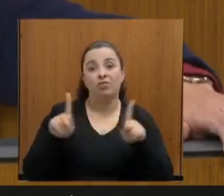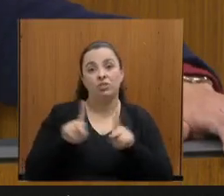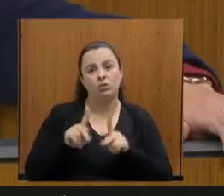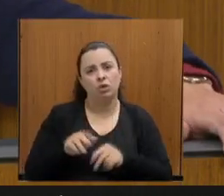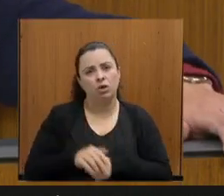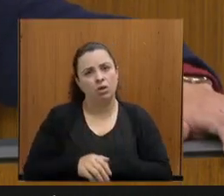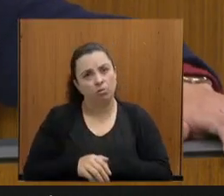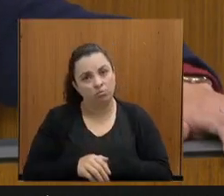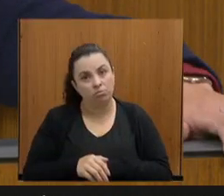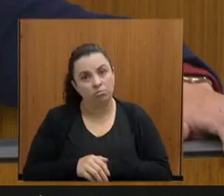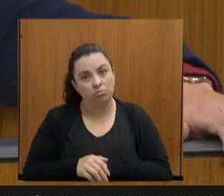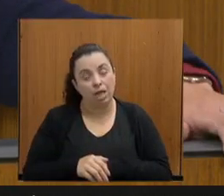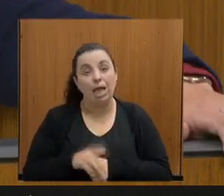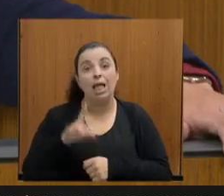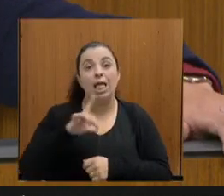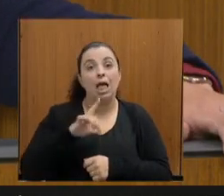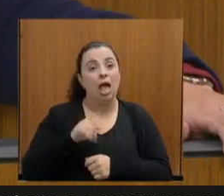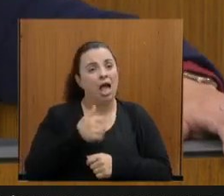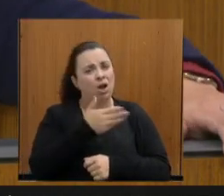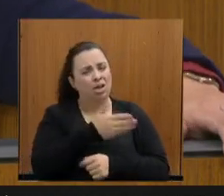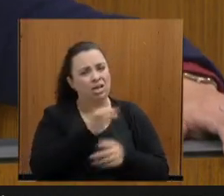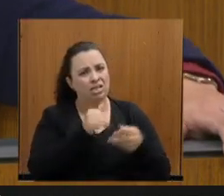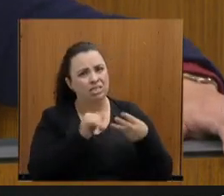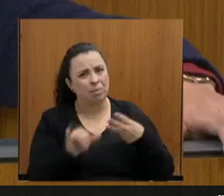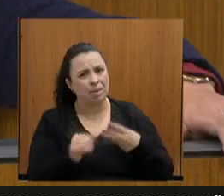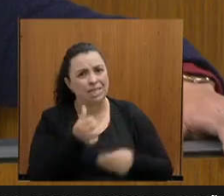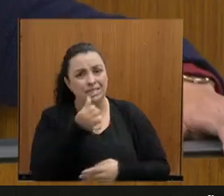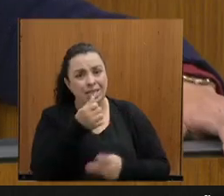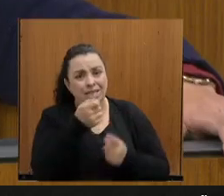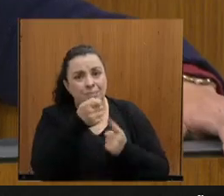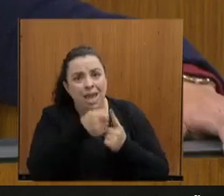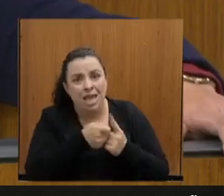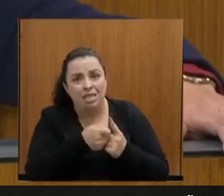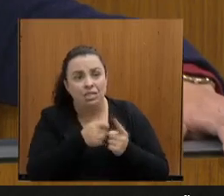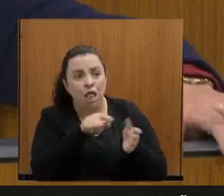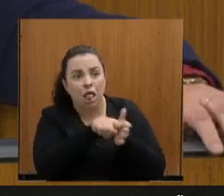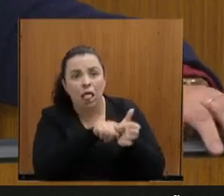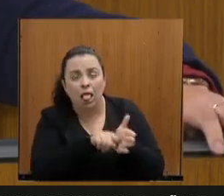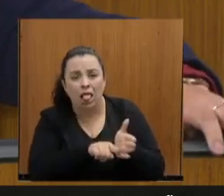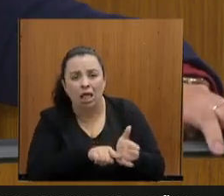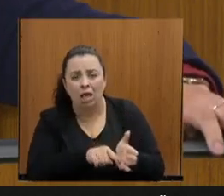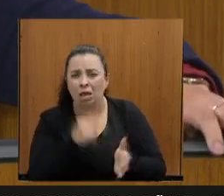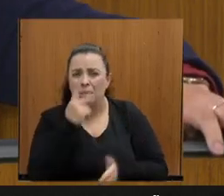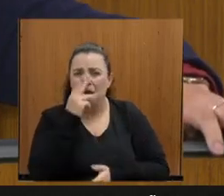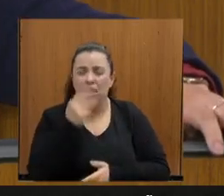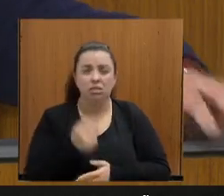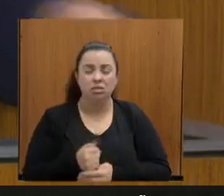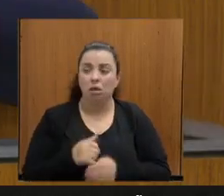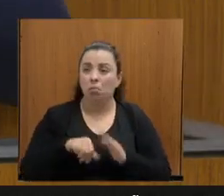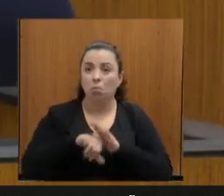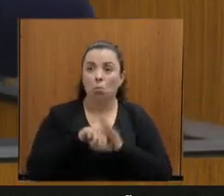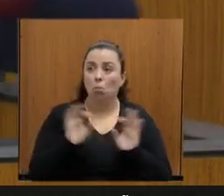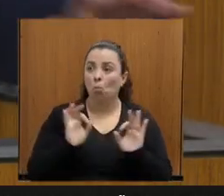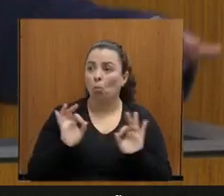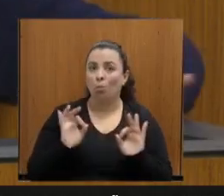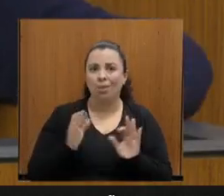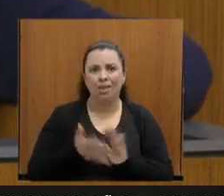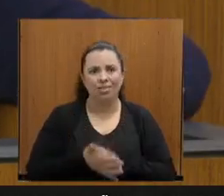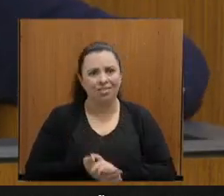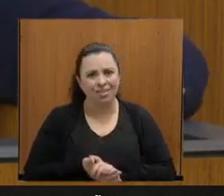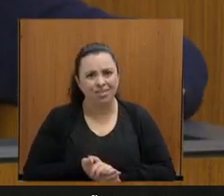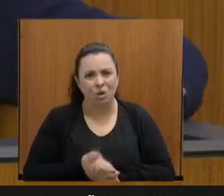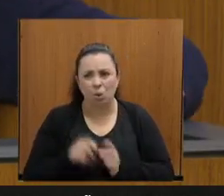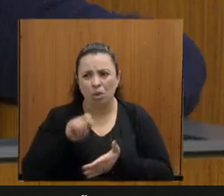e é como se não tivesse sido tido nenhuma irregularidade com validações contrato de um bilhão Tá